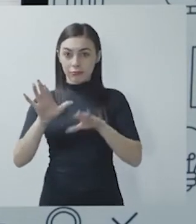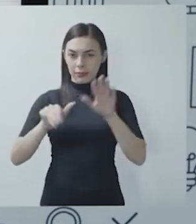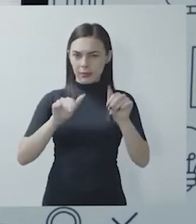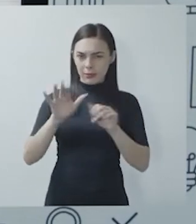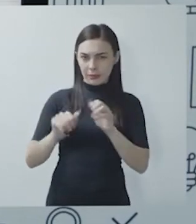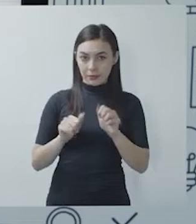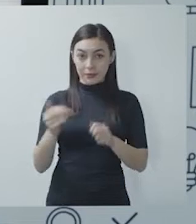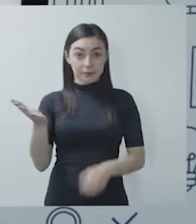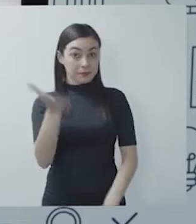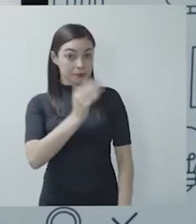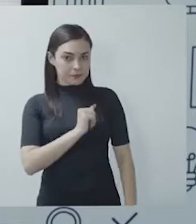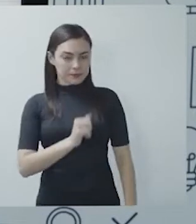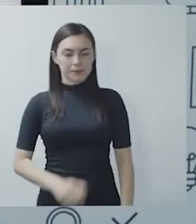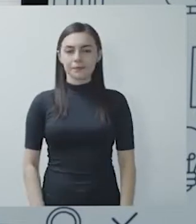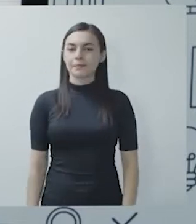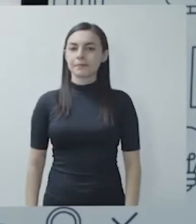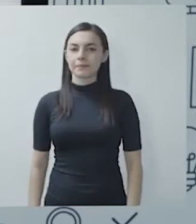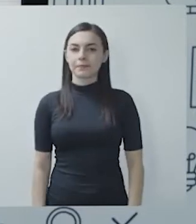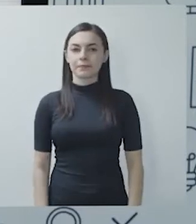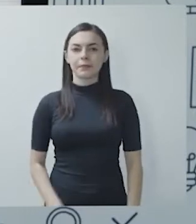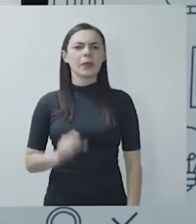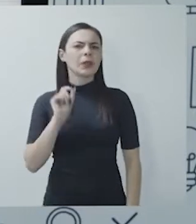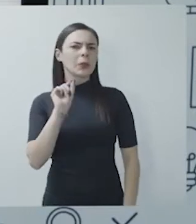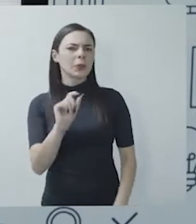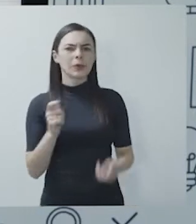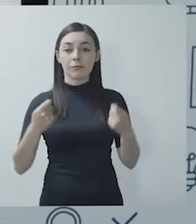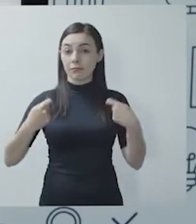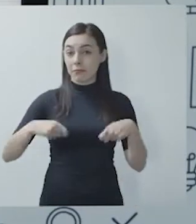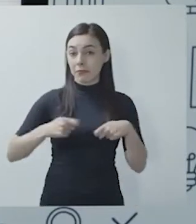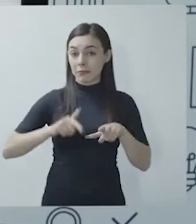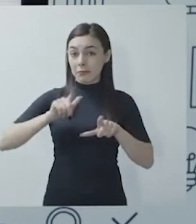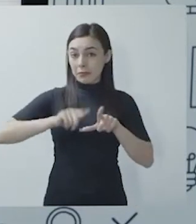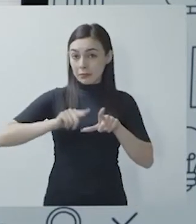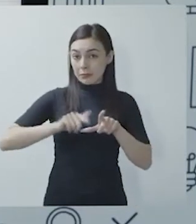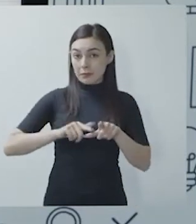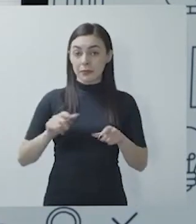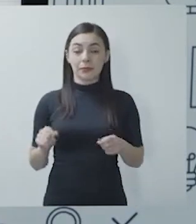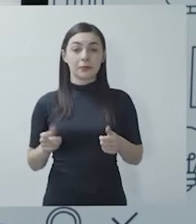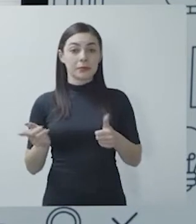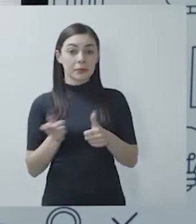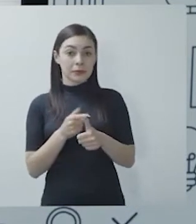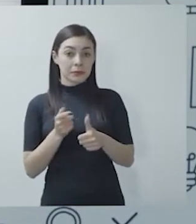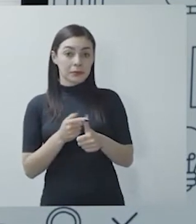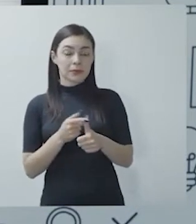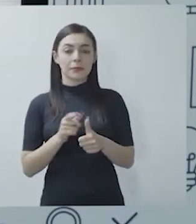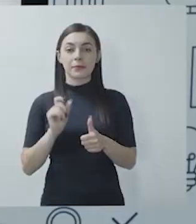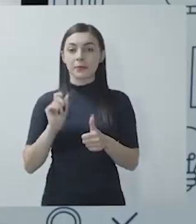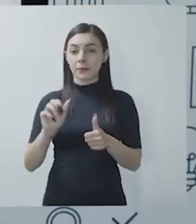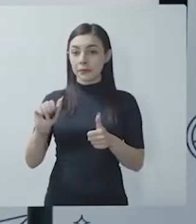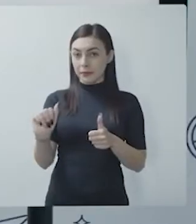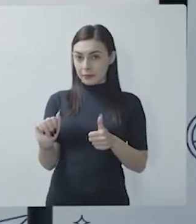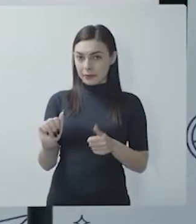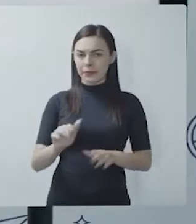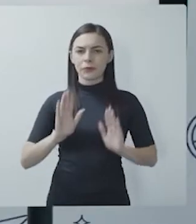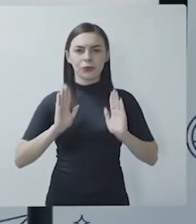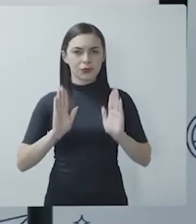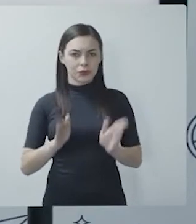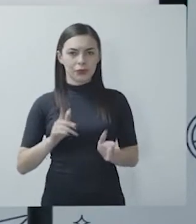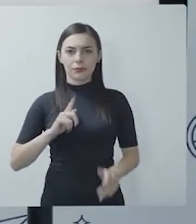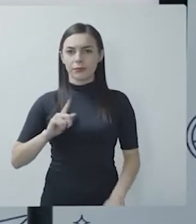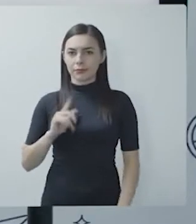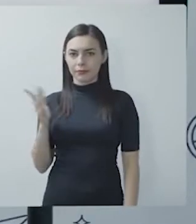ok? Vamos lá? Então, nós vamos pegar primeiramente a letra A, que já está